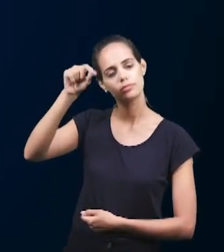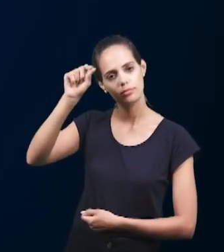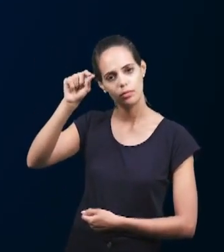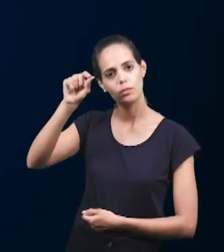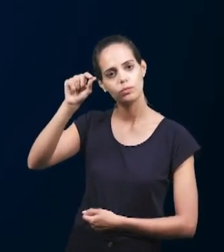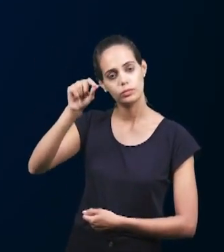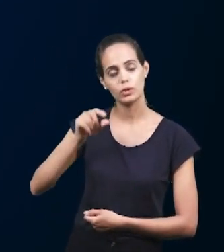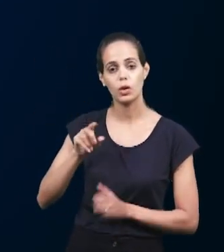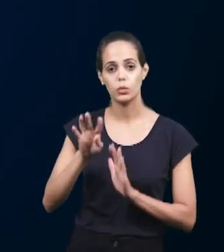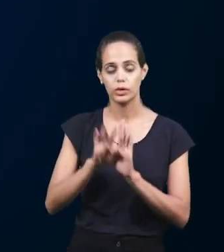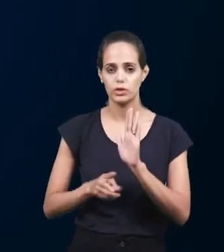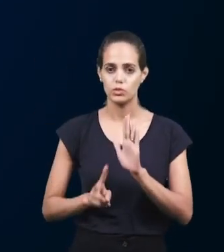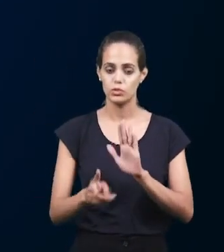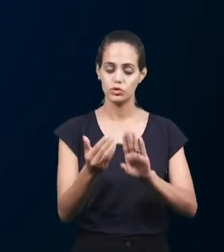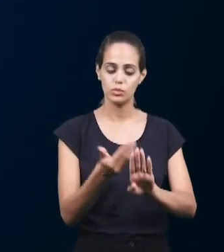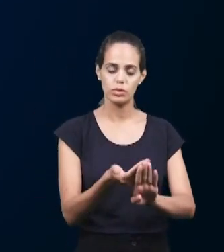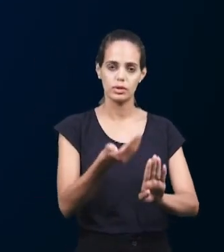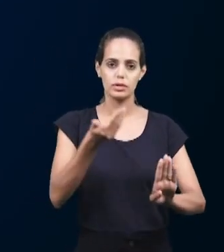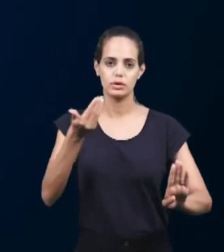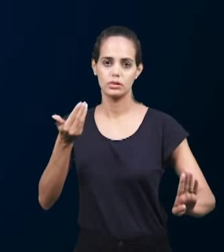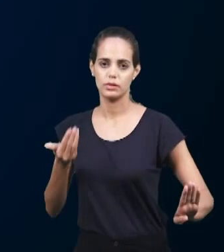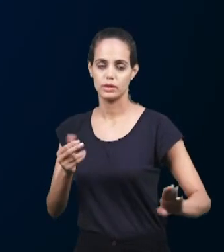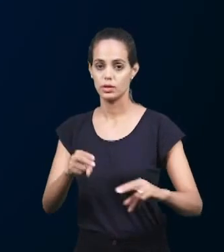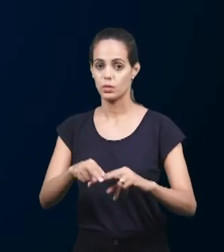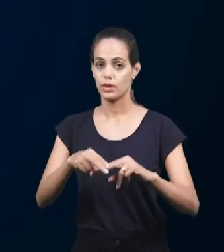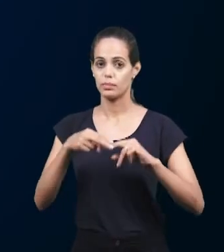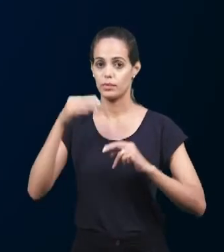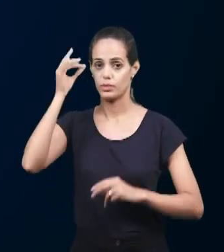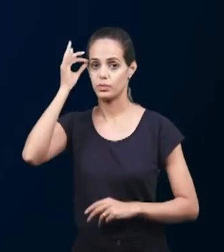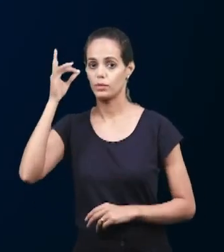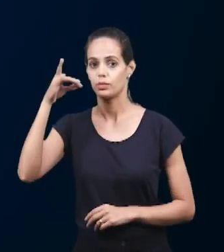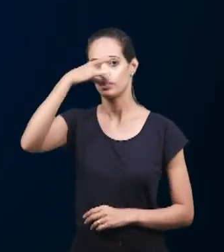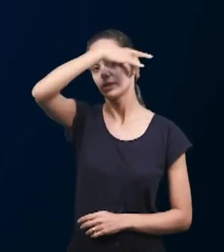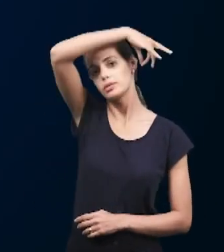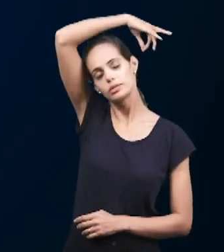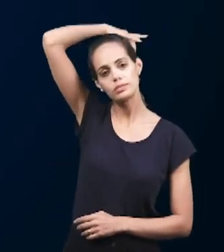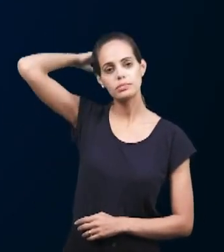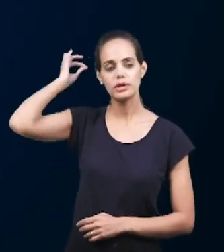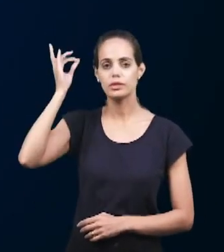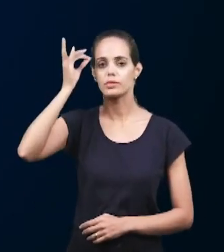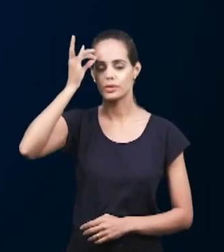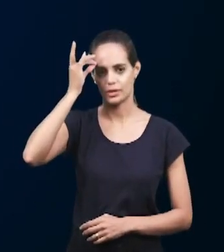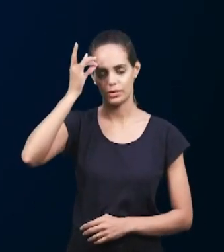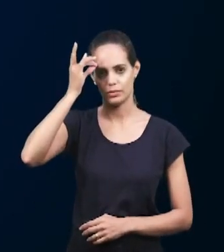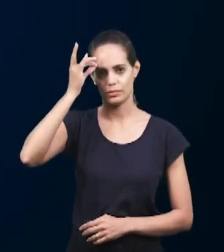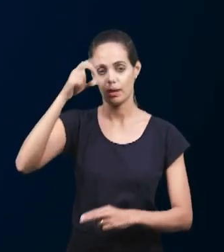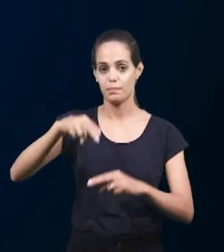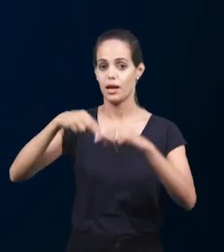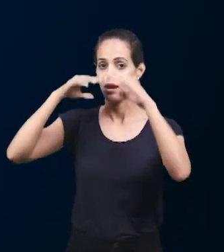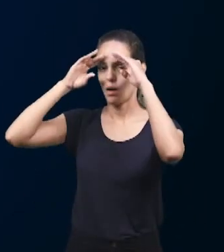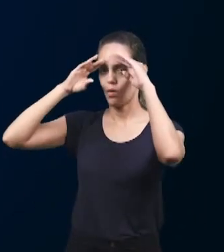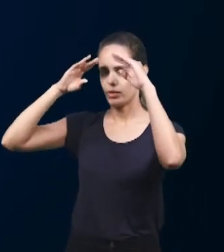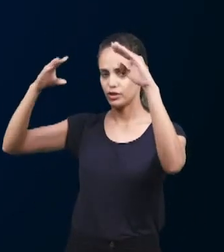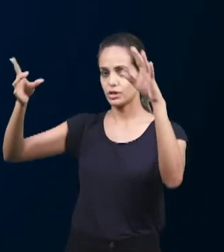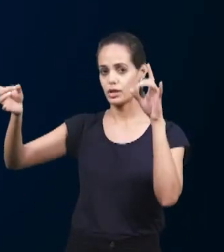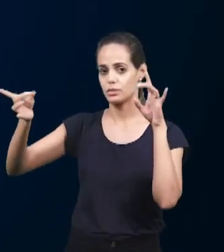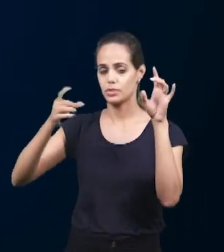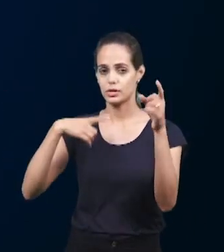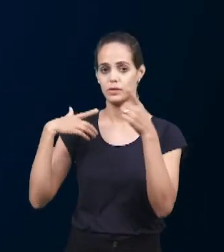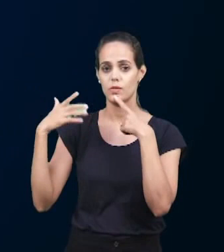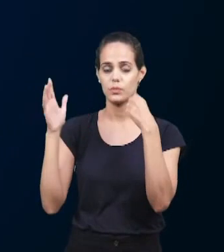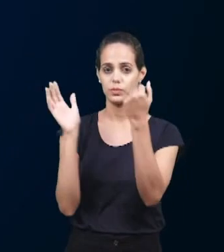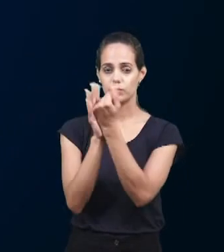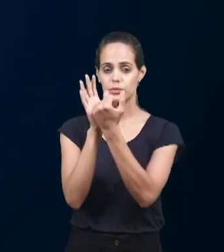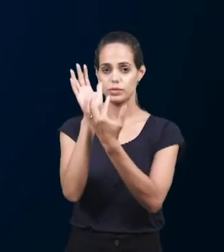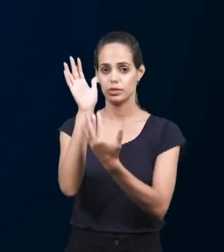em santificação. A santificação, ela vem pelo Espírito Santo, que é o sangue, para obediência e aspersão do